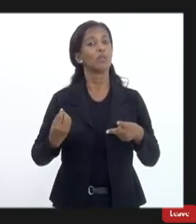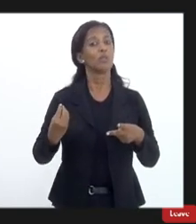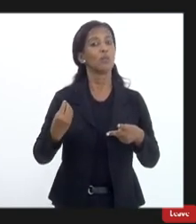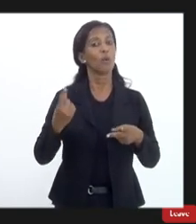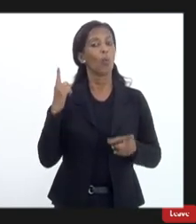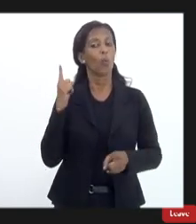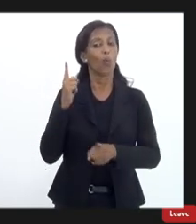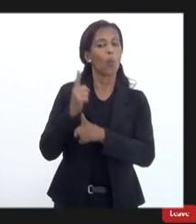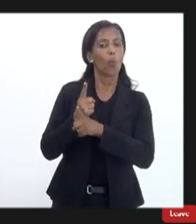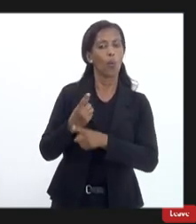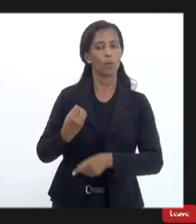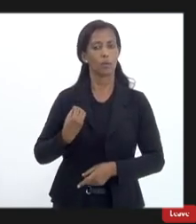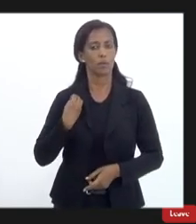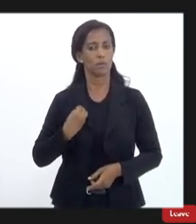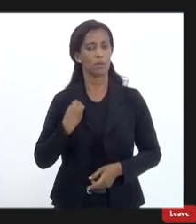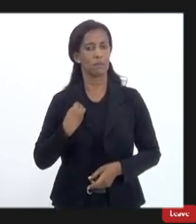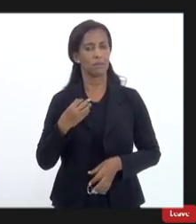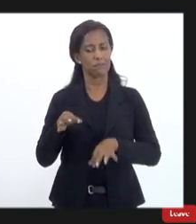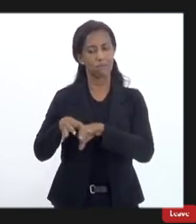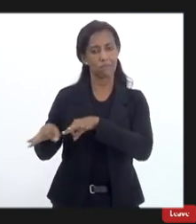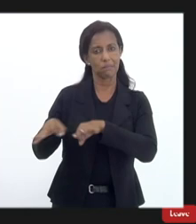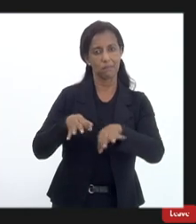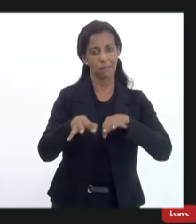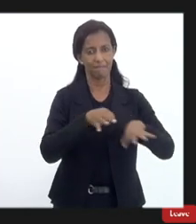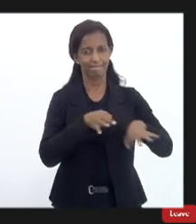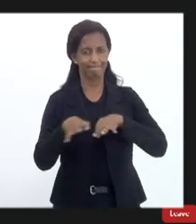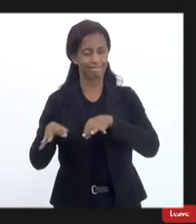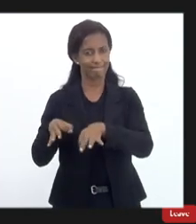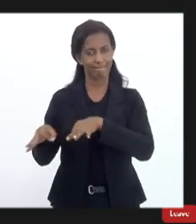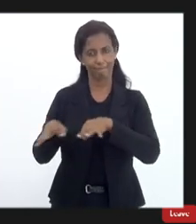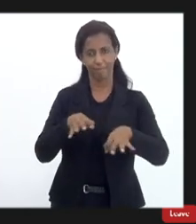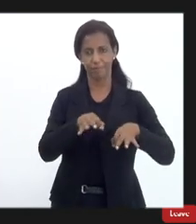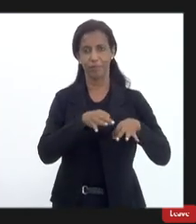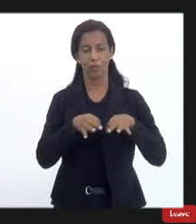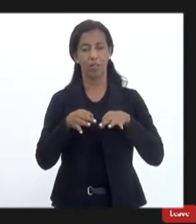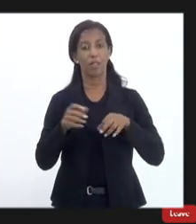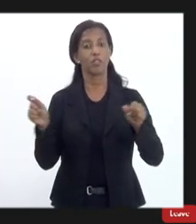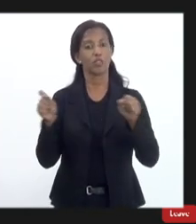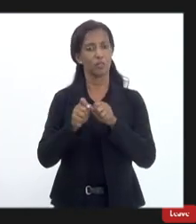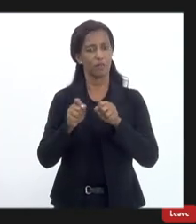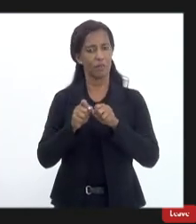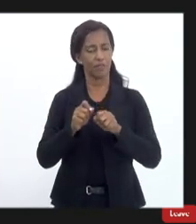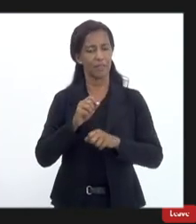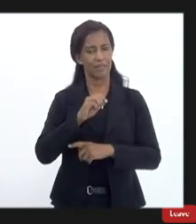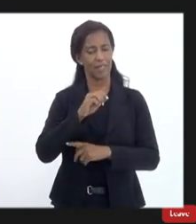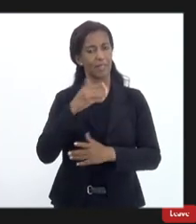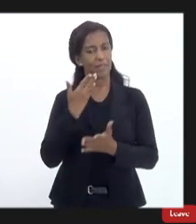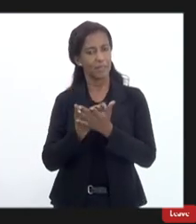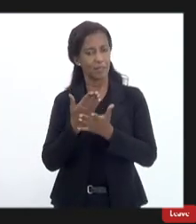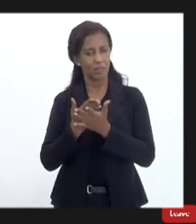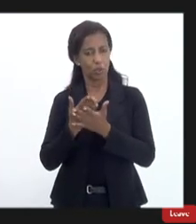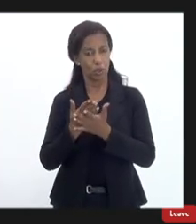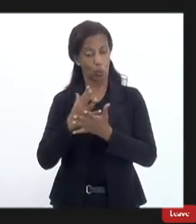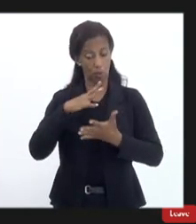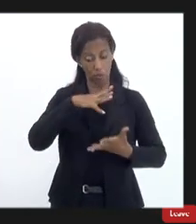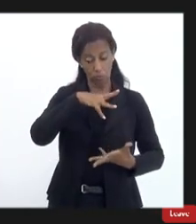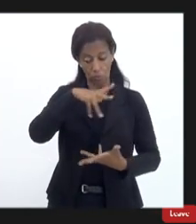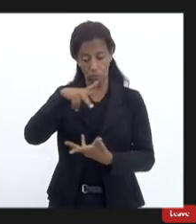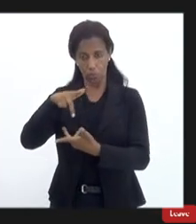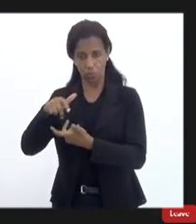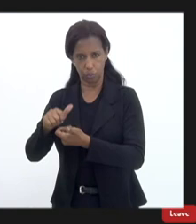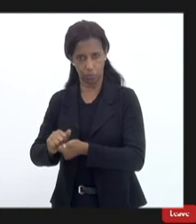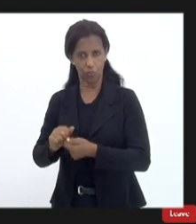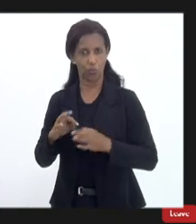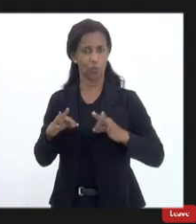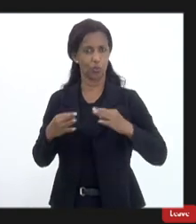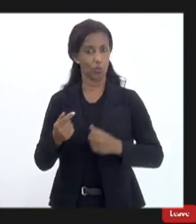se encontra na reorganização, porque eu acho que é uma reorganização que a gente vai fazer na escola brasileira, ou seja, na escola do mundo, né? E